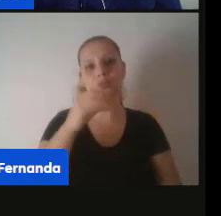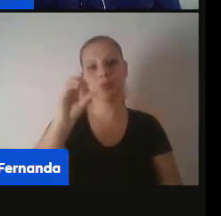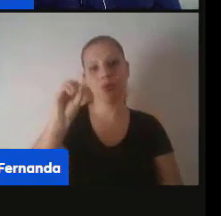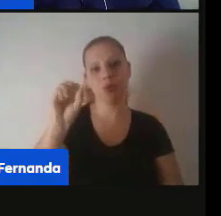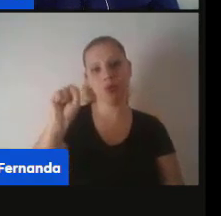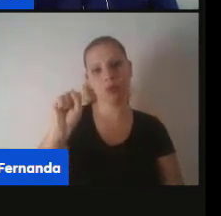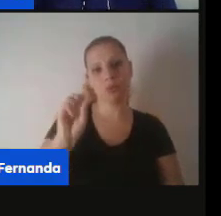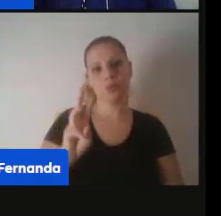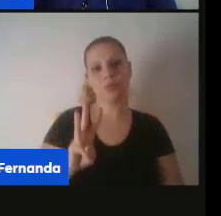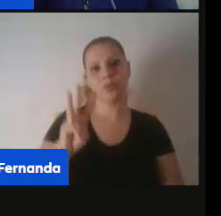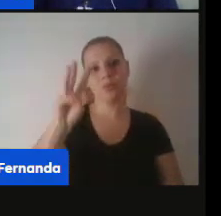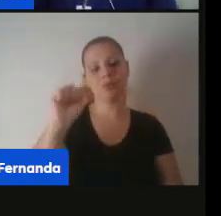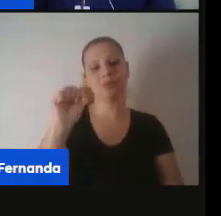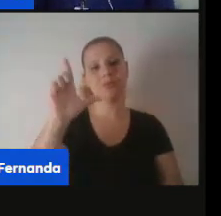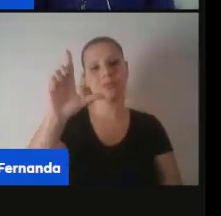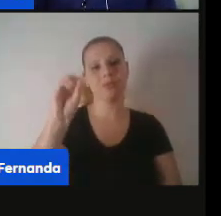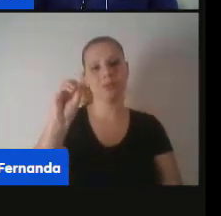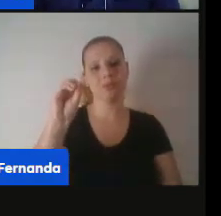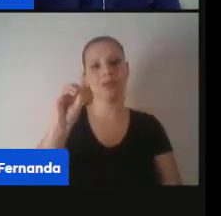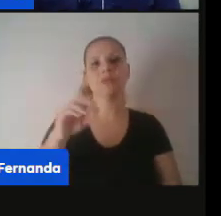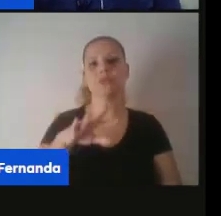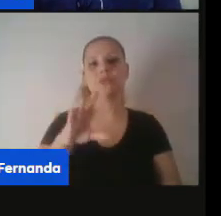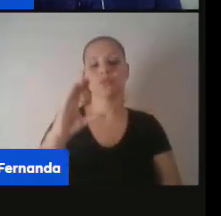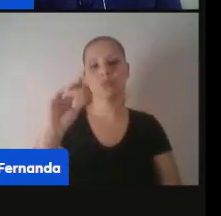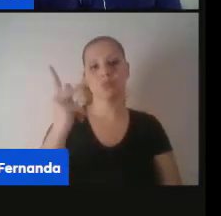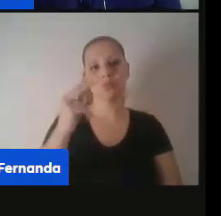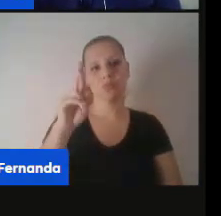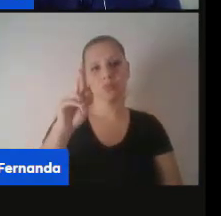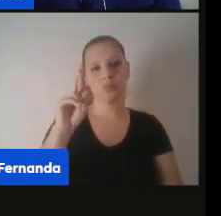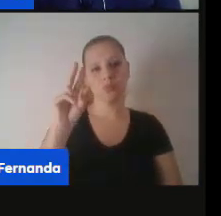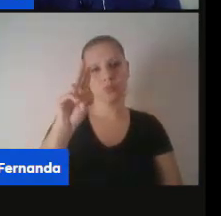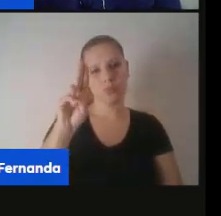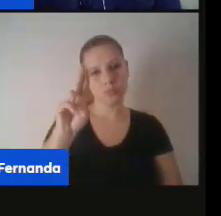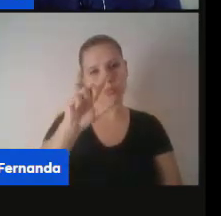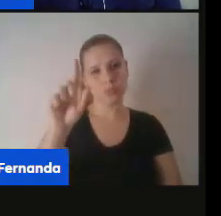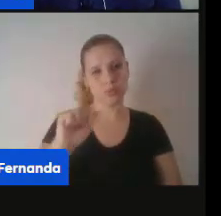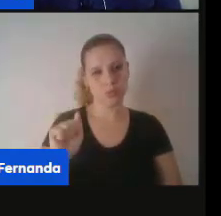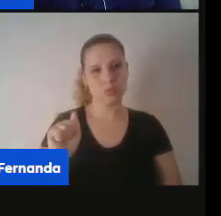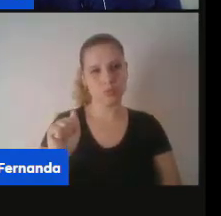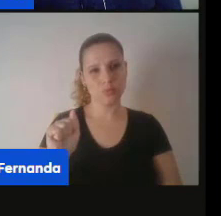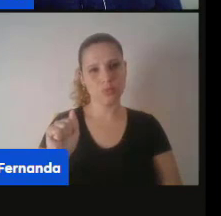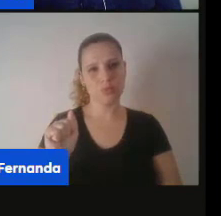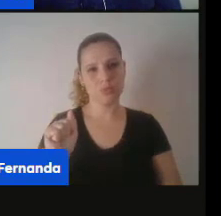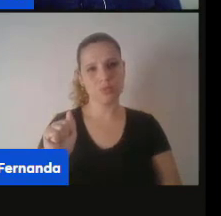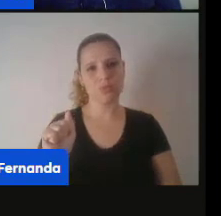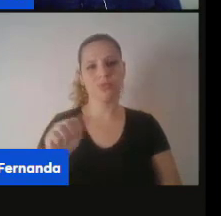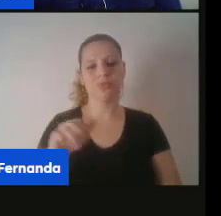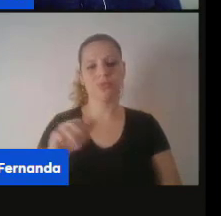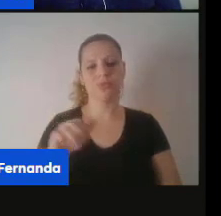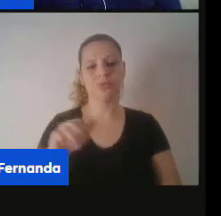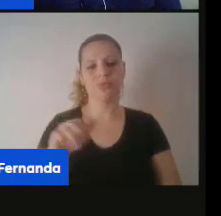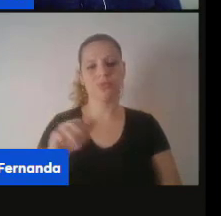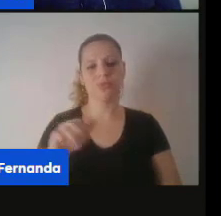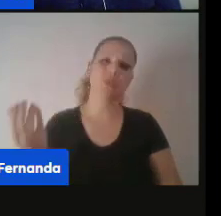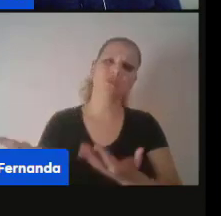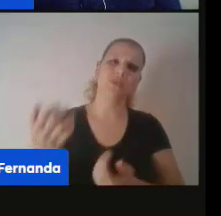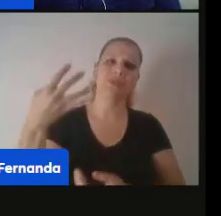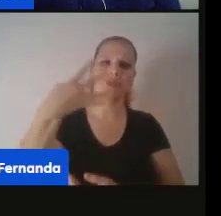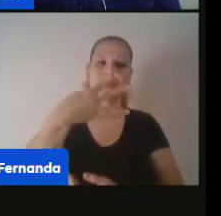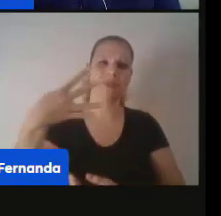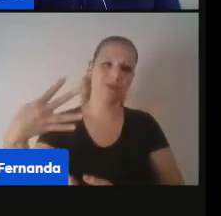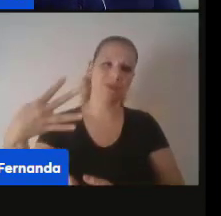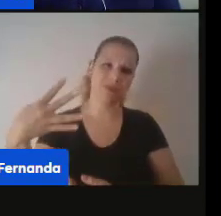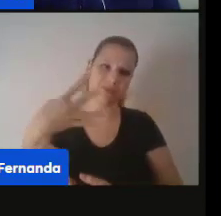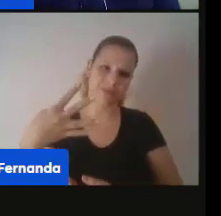com 44 anos. É porque a pessoa que realmente trabalhou para a saúde pública, e hoje nós temos que